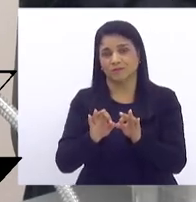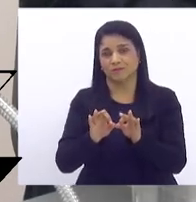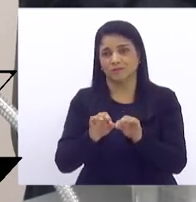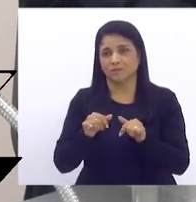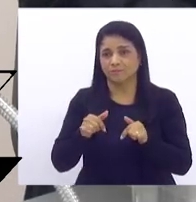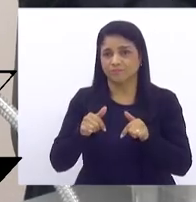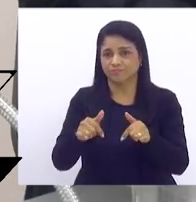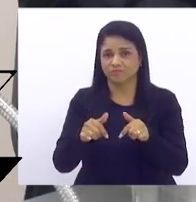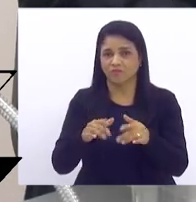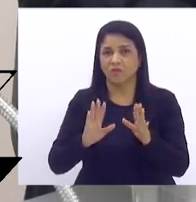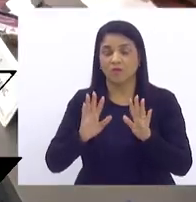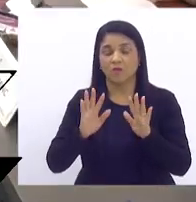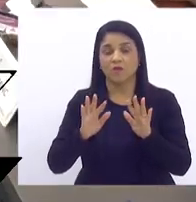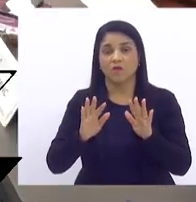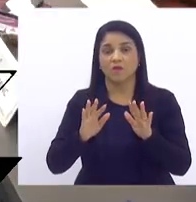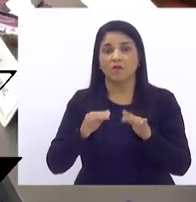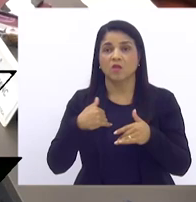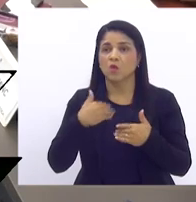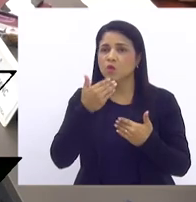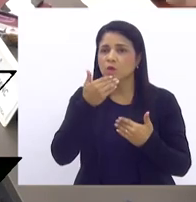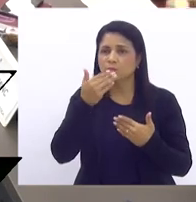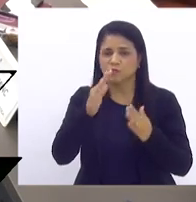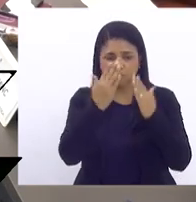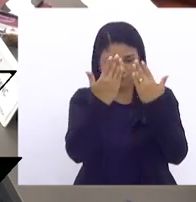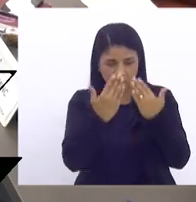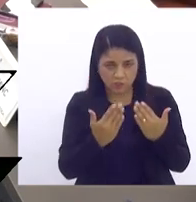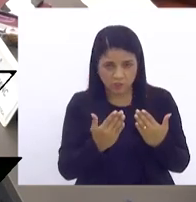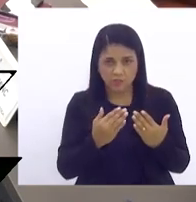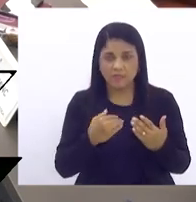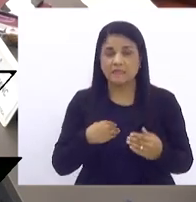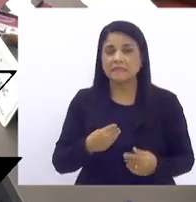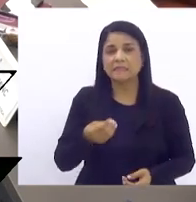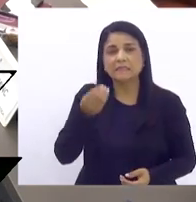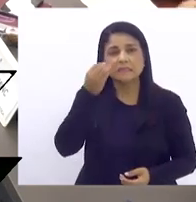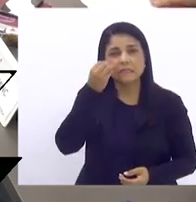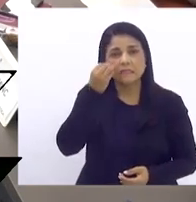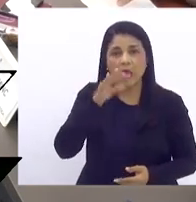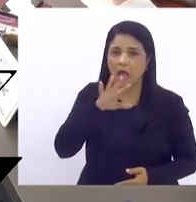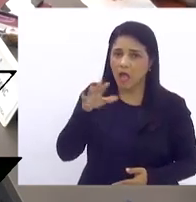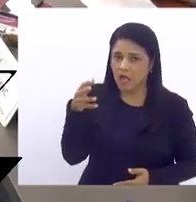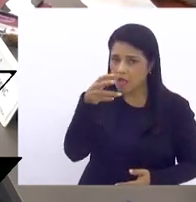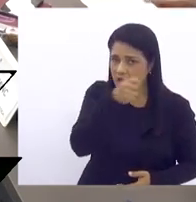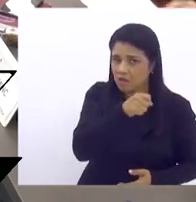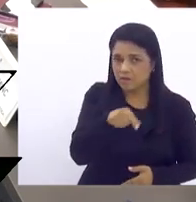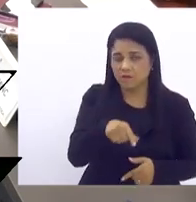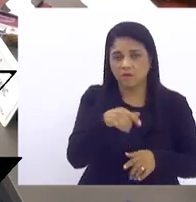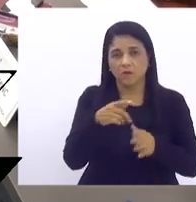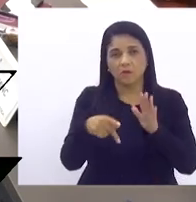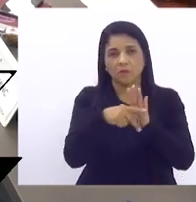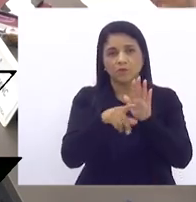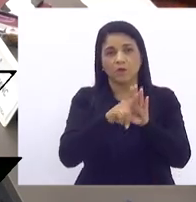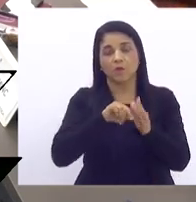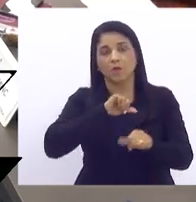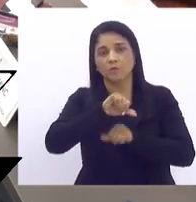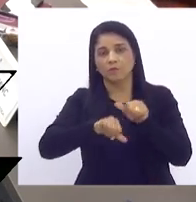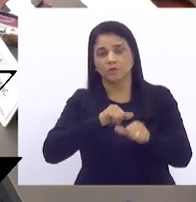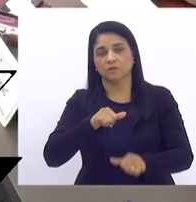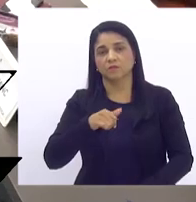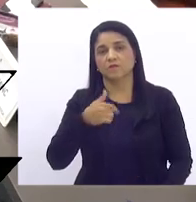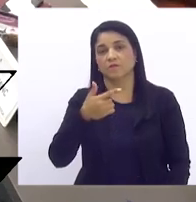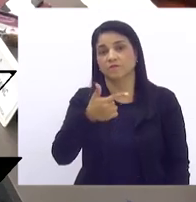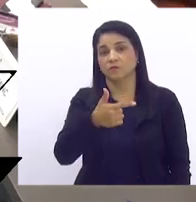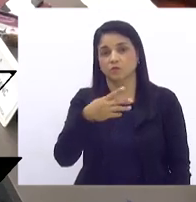Vamos encerrar a discussão. Eu queria pedir vista e vou tentar aproveitar o projeto mudando a 2471 de 95.